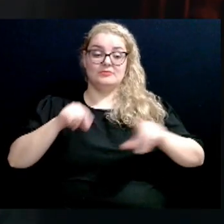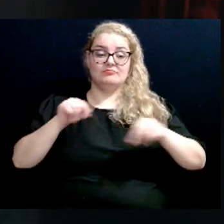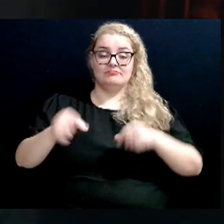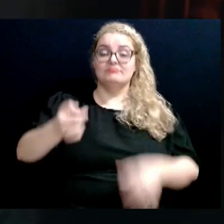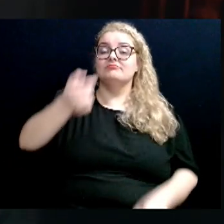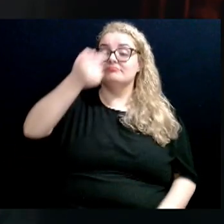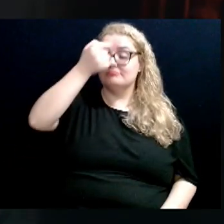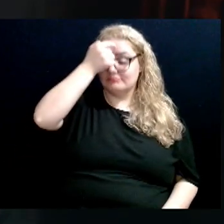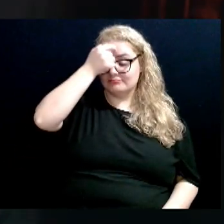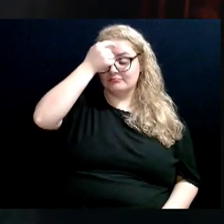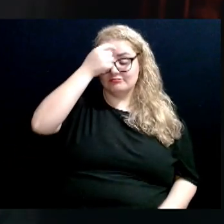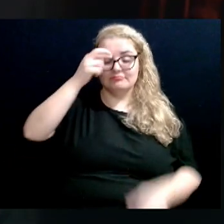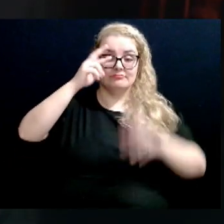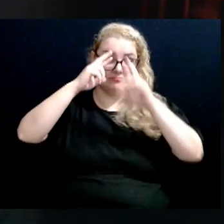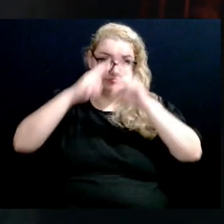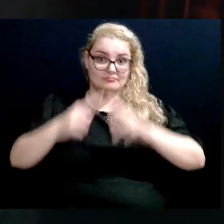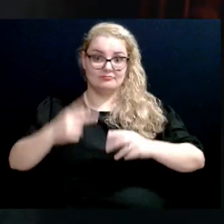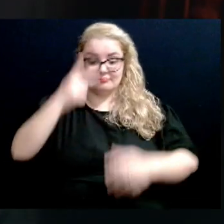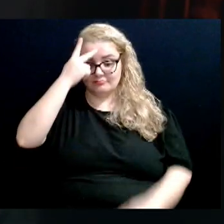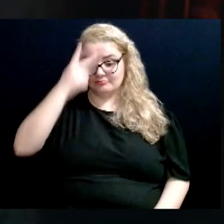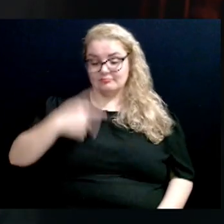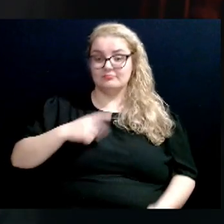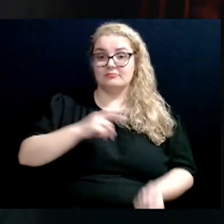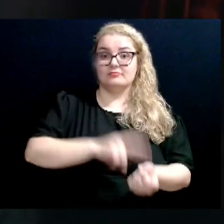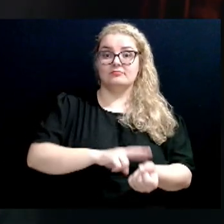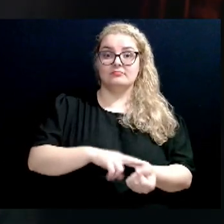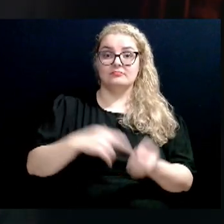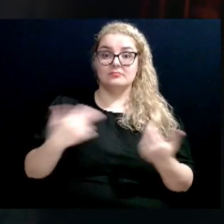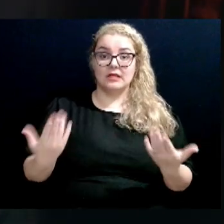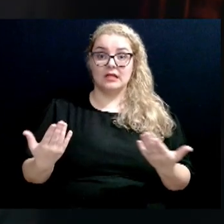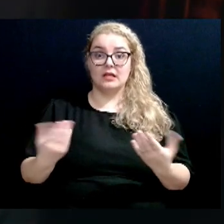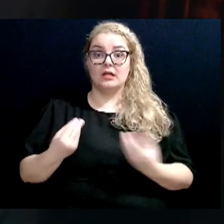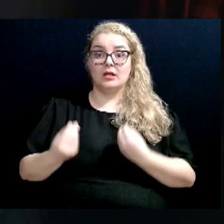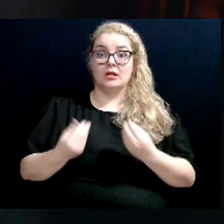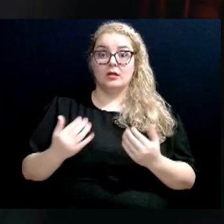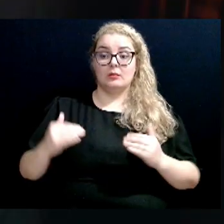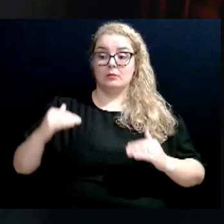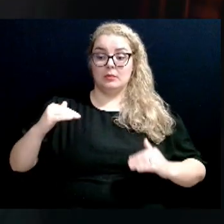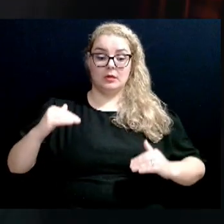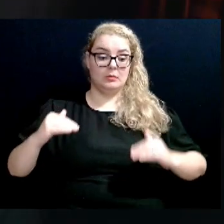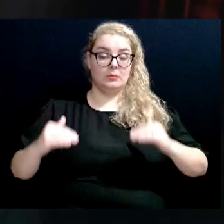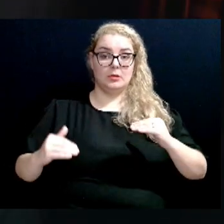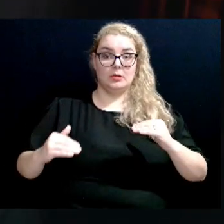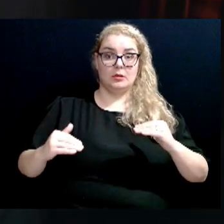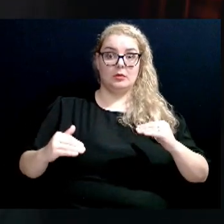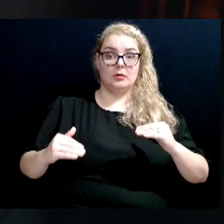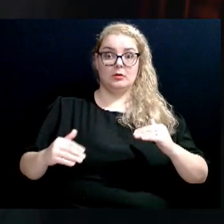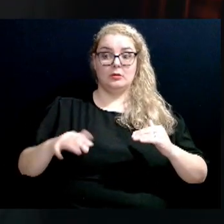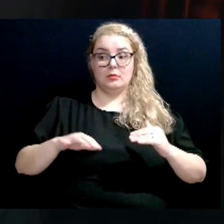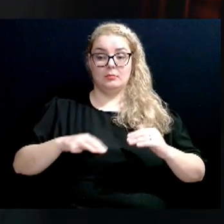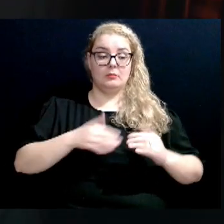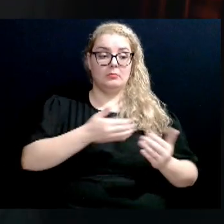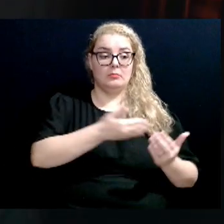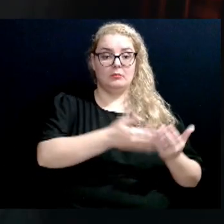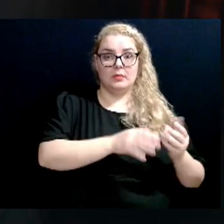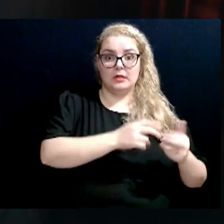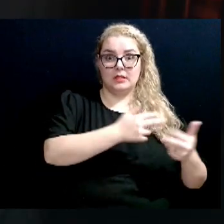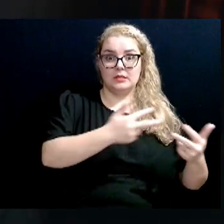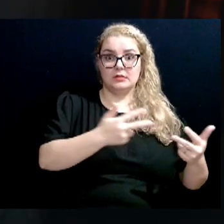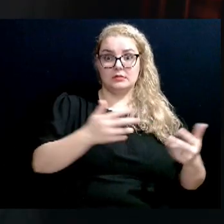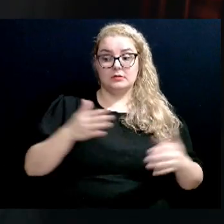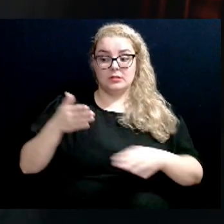o próprio ritmo. Mas aí, como que a gente faz para encontrar equilíbrio entre ficar de fora e ter o equilíbrio